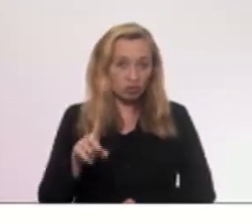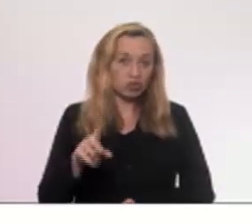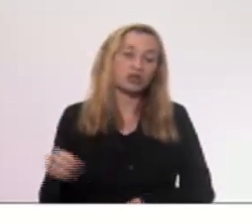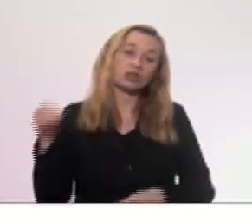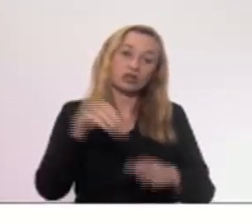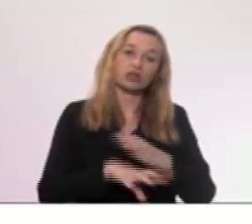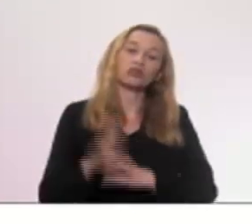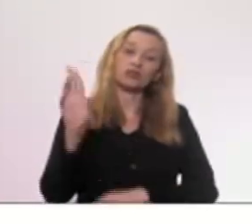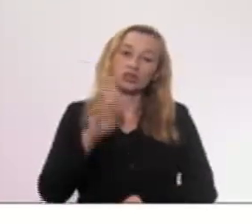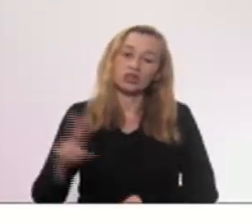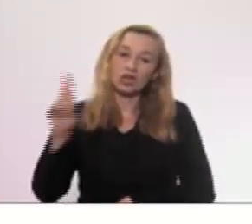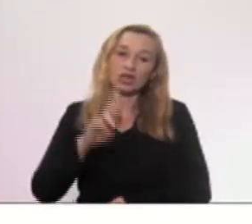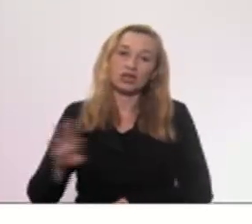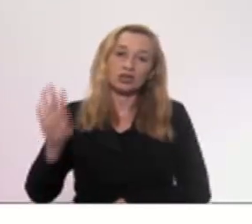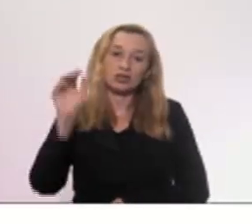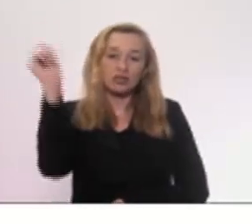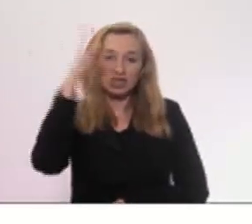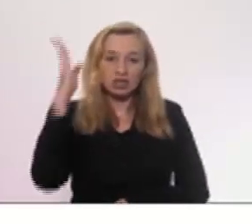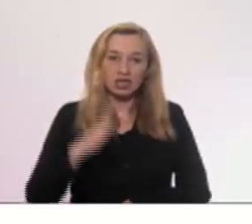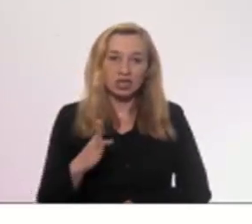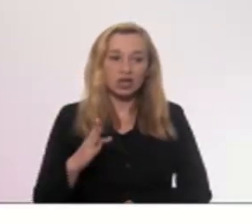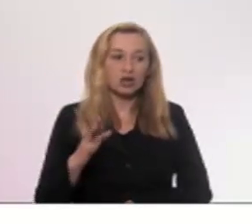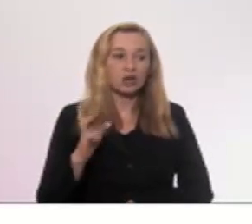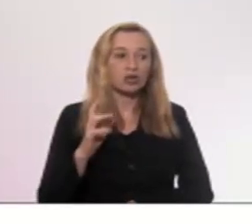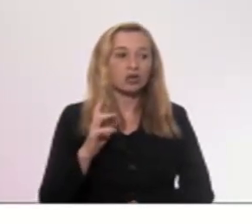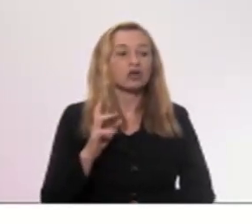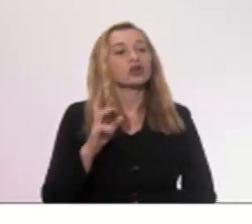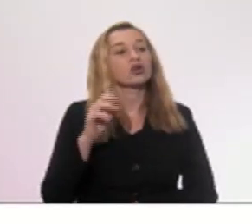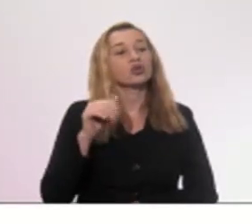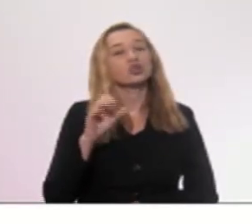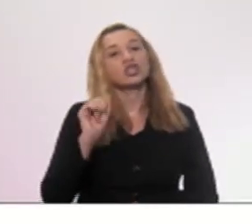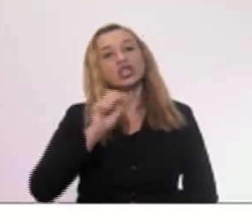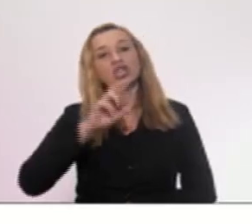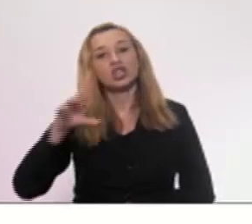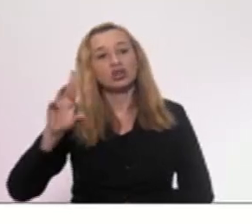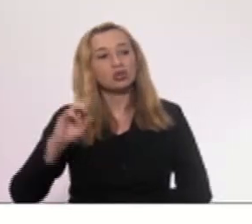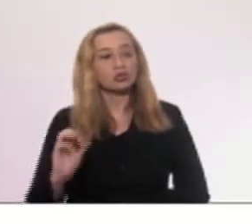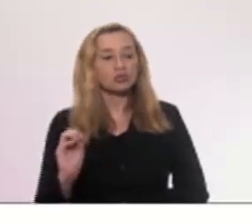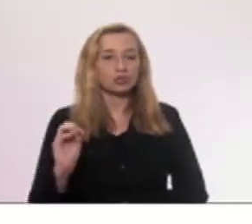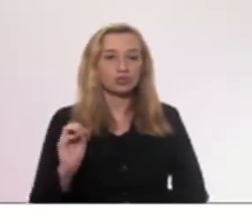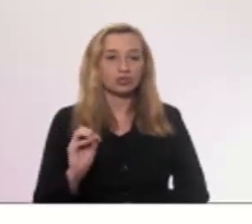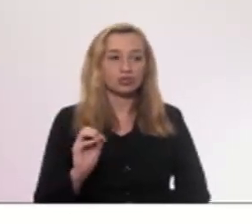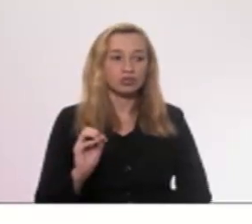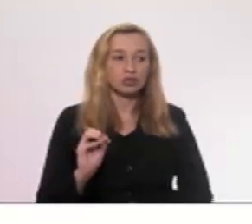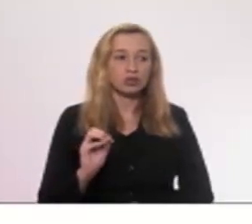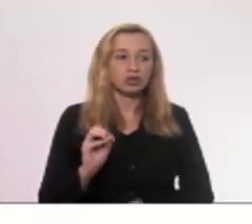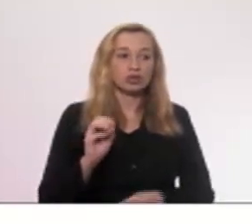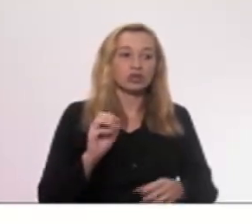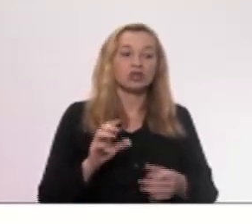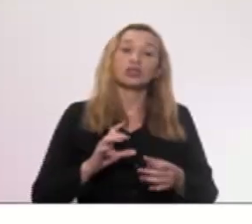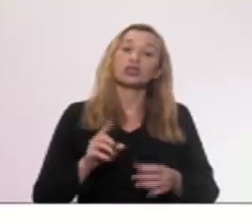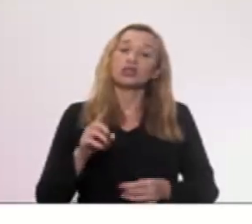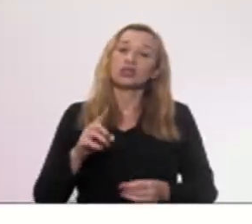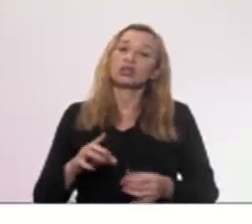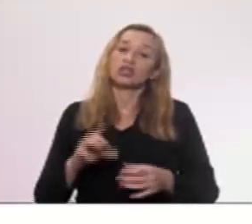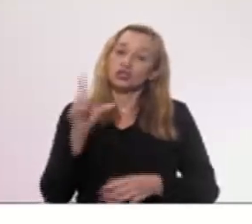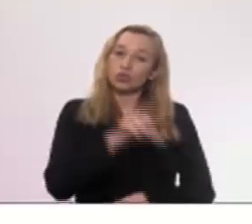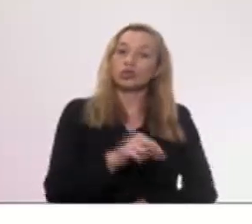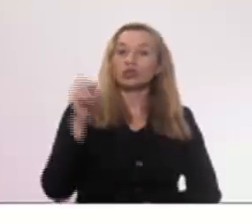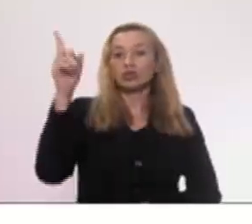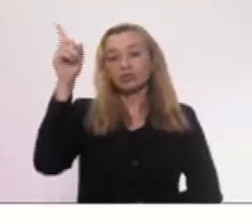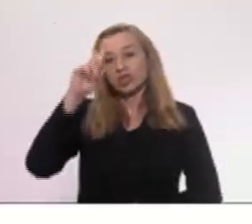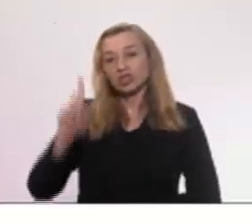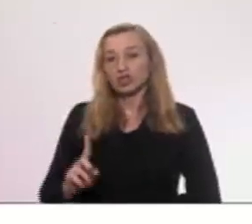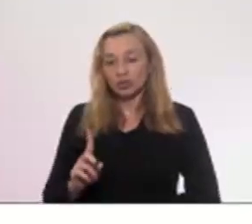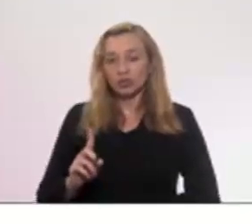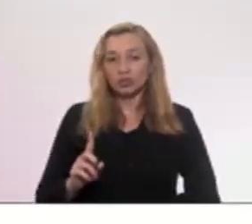universidades brasileiras, o reitor da Unirio será nomeado pelo Palácio do Planalto, sem ter disputado a eleição, num